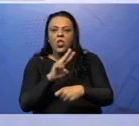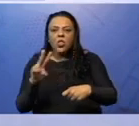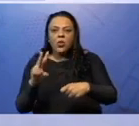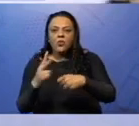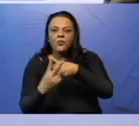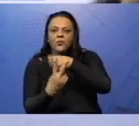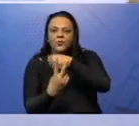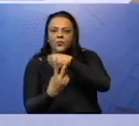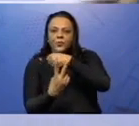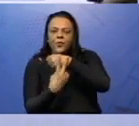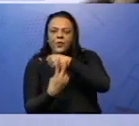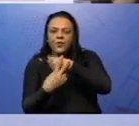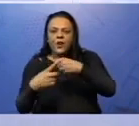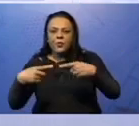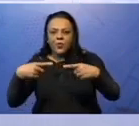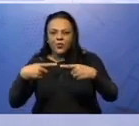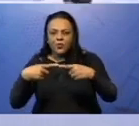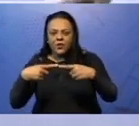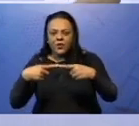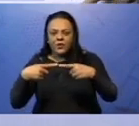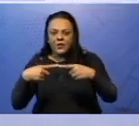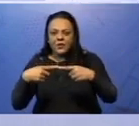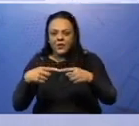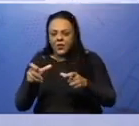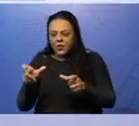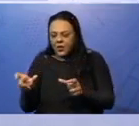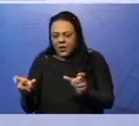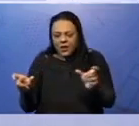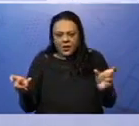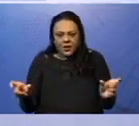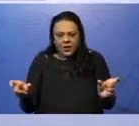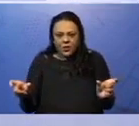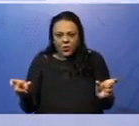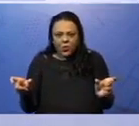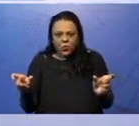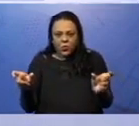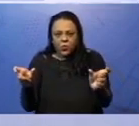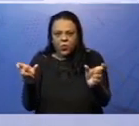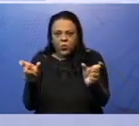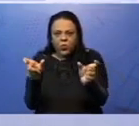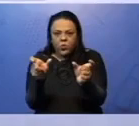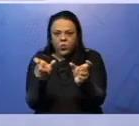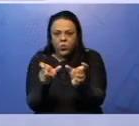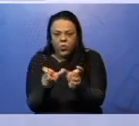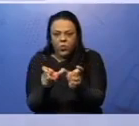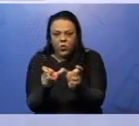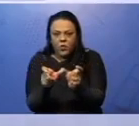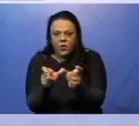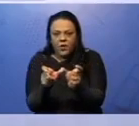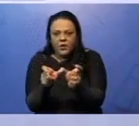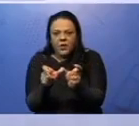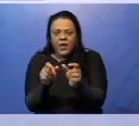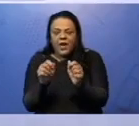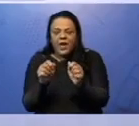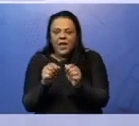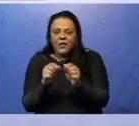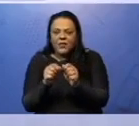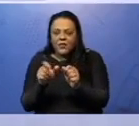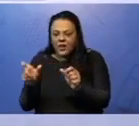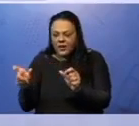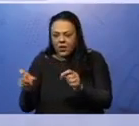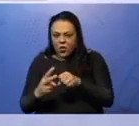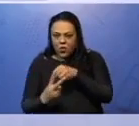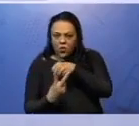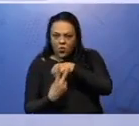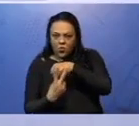é o predicativo do sujeito, né? Até o núcleo do sujeito, até o sujeito propriamente dito. Ele faz essa ponte,